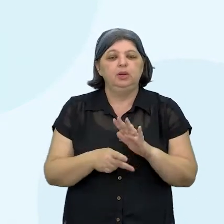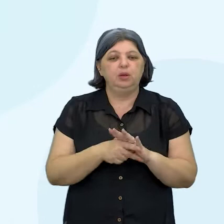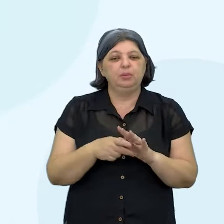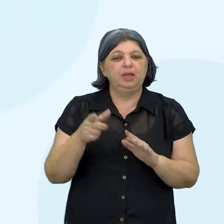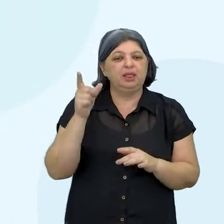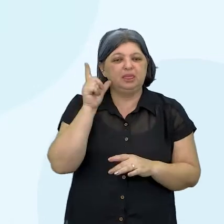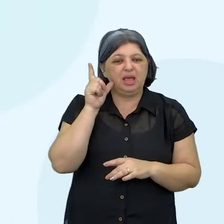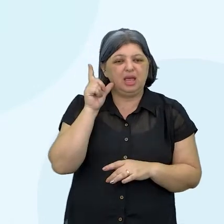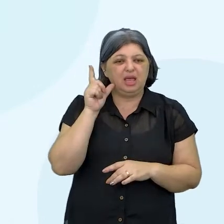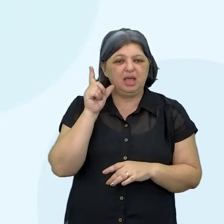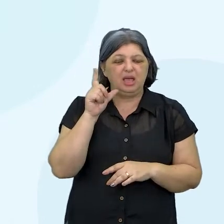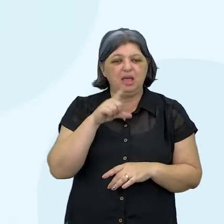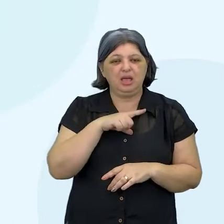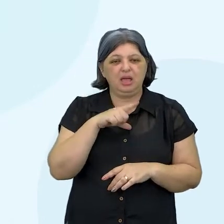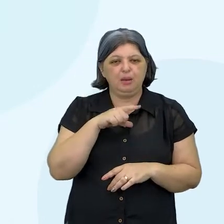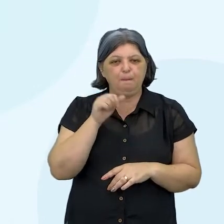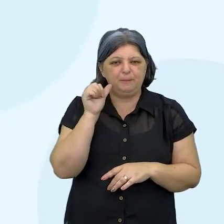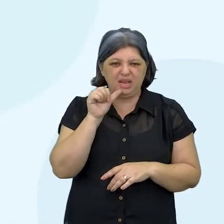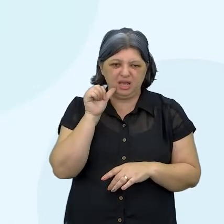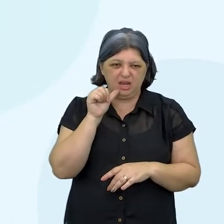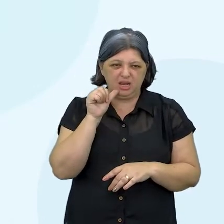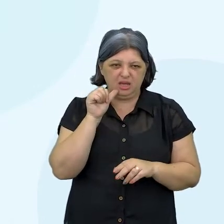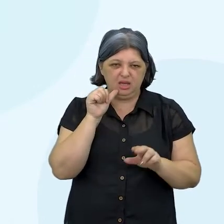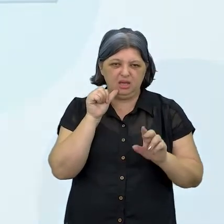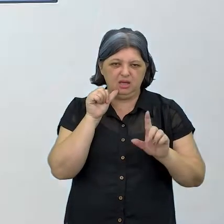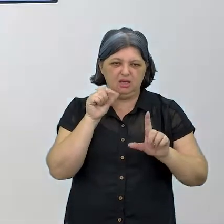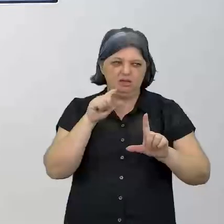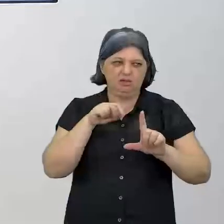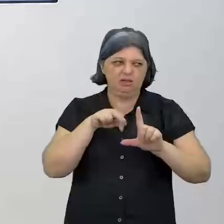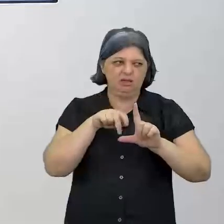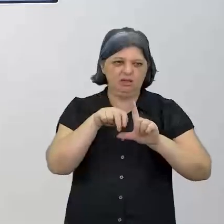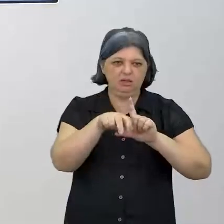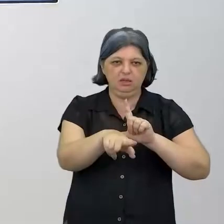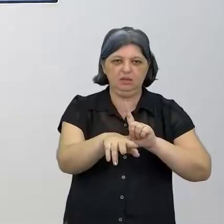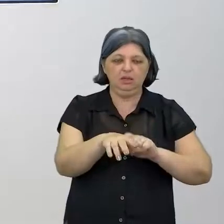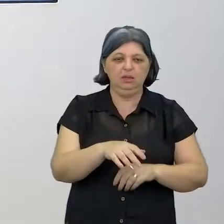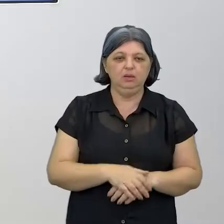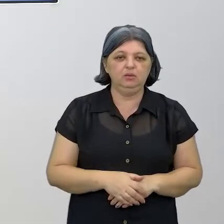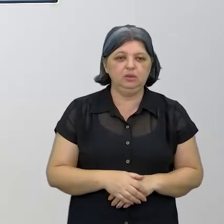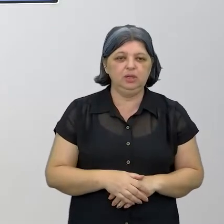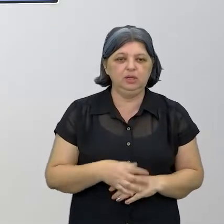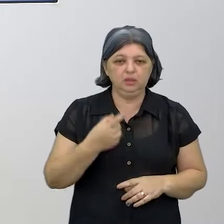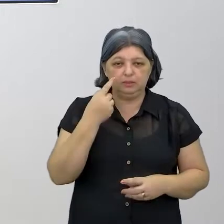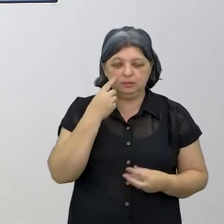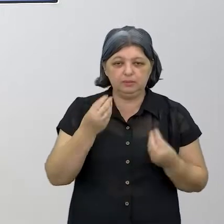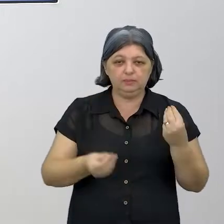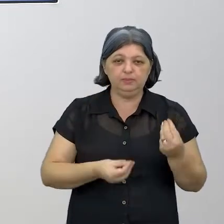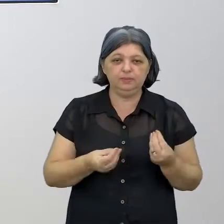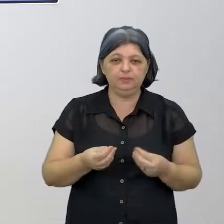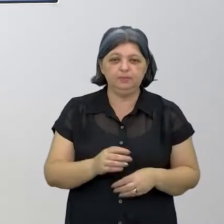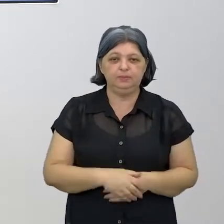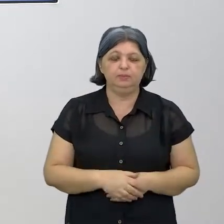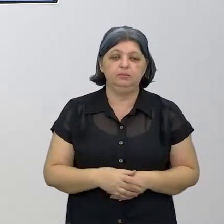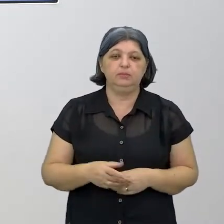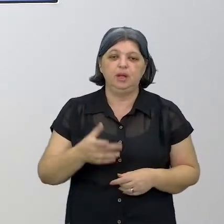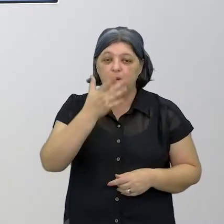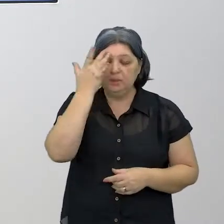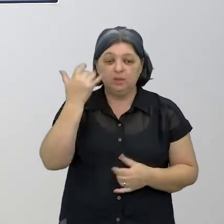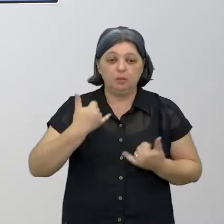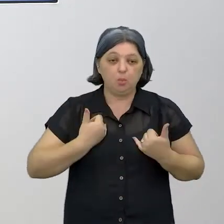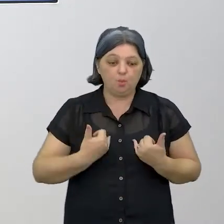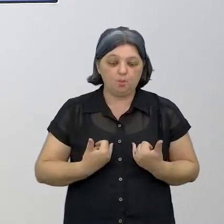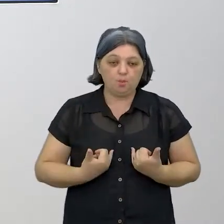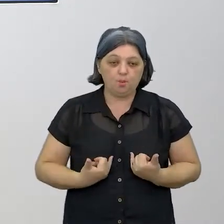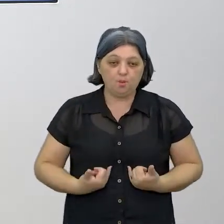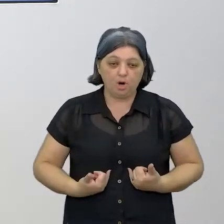vocês pesquisarem, eu não sei o que é, uma coisa Cuney, que muita gente falava do fato de que ela estava cada vez mais magra, a ponto de você ver